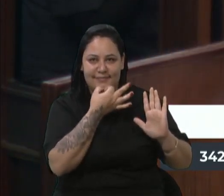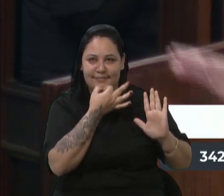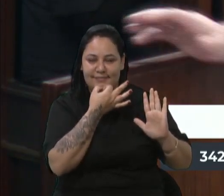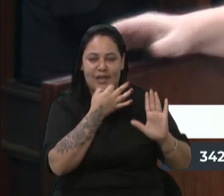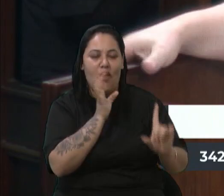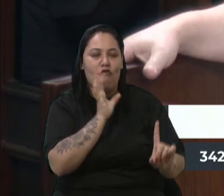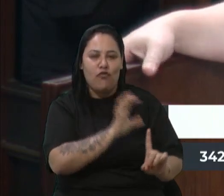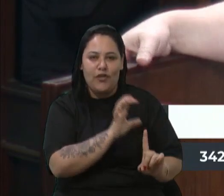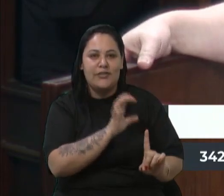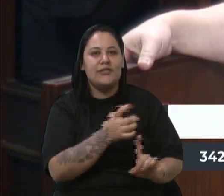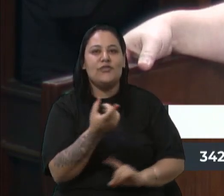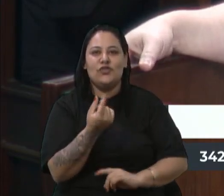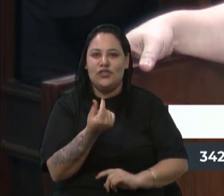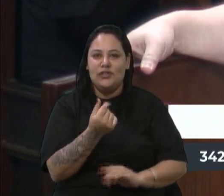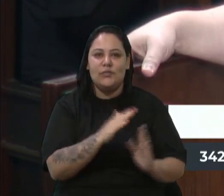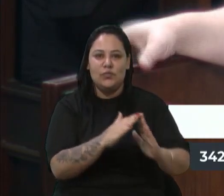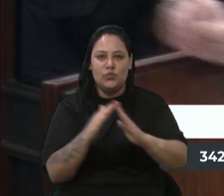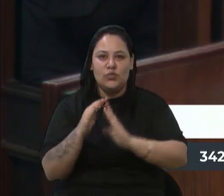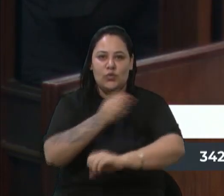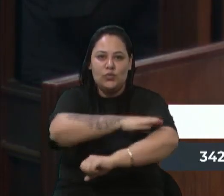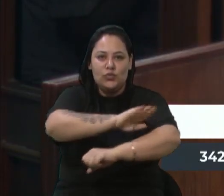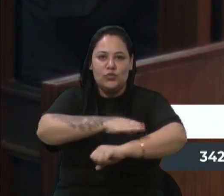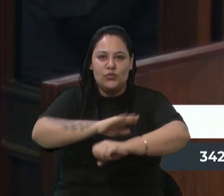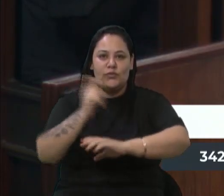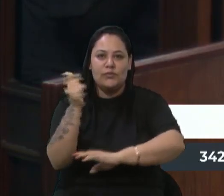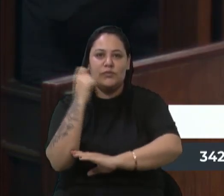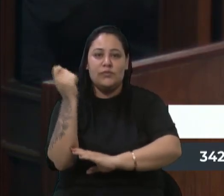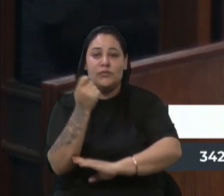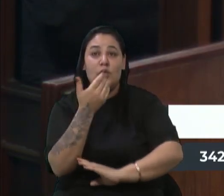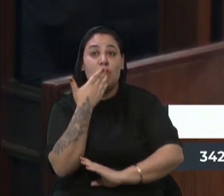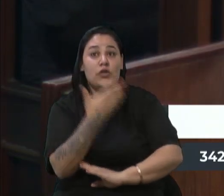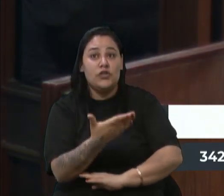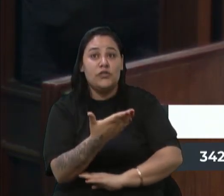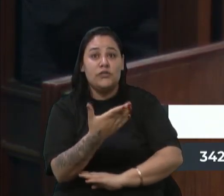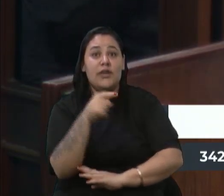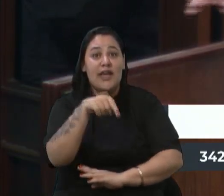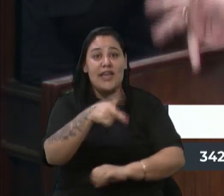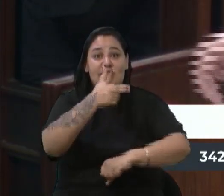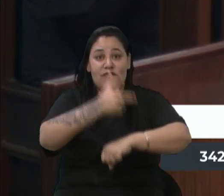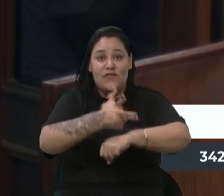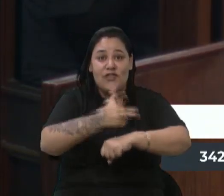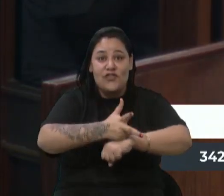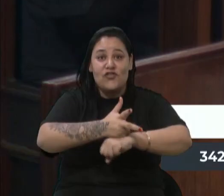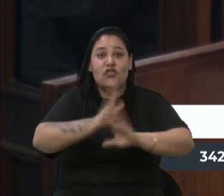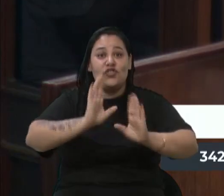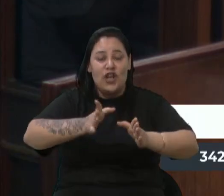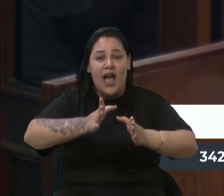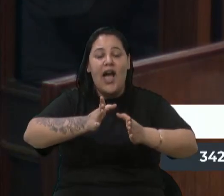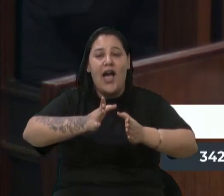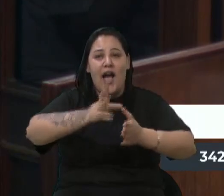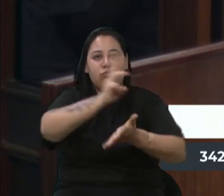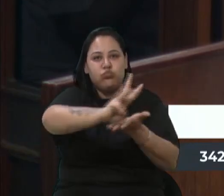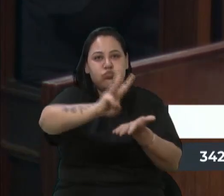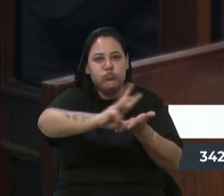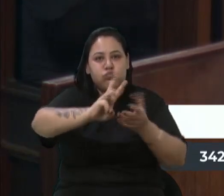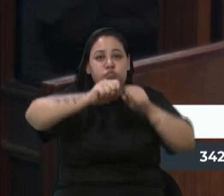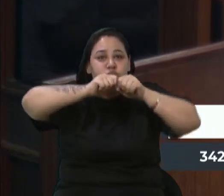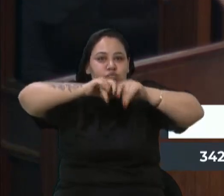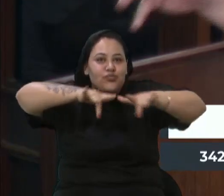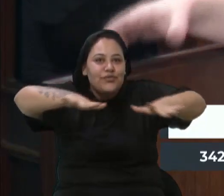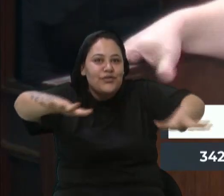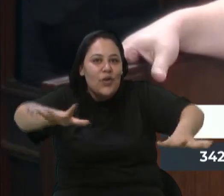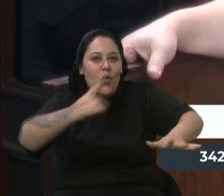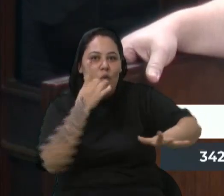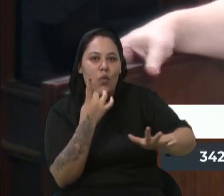morador da Serra Gaúcha, enfim, os pedidos foram grandes porque esse videozinho está rolando em todos os WhatsApps, enfim, hoje um posta e